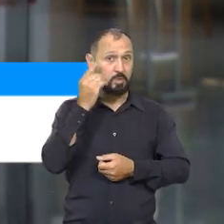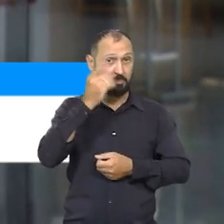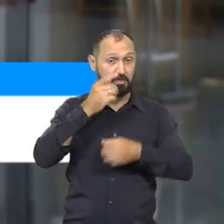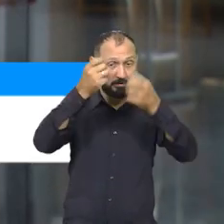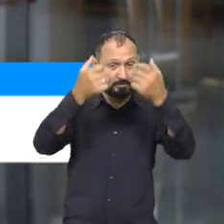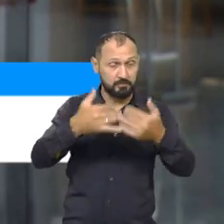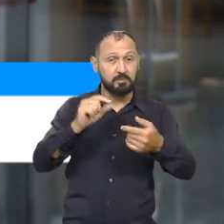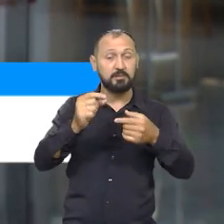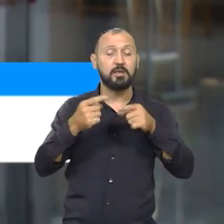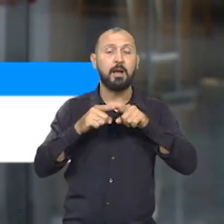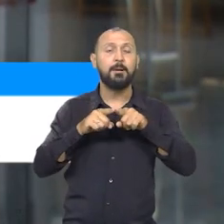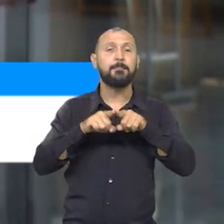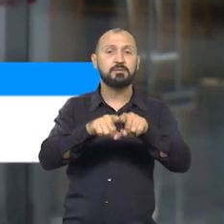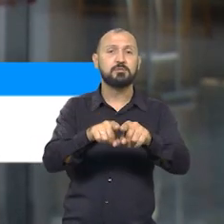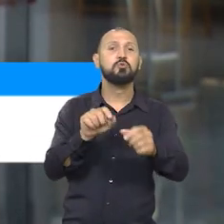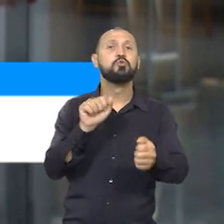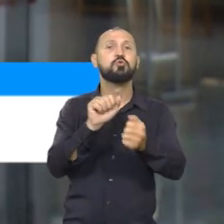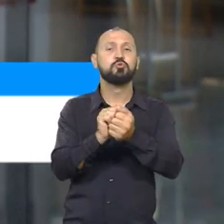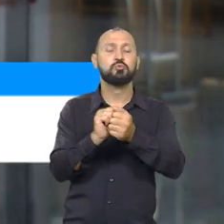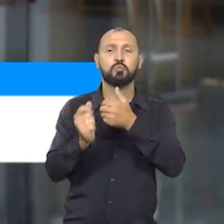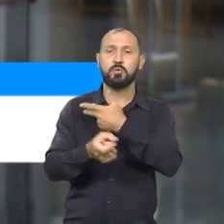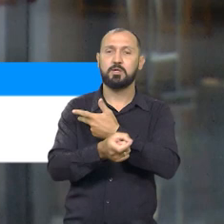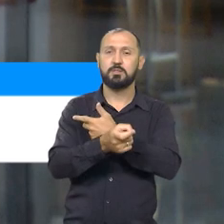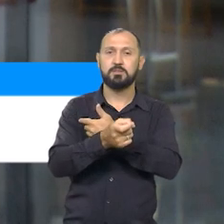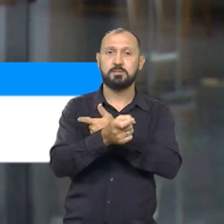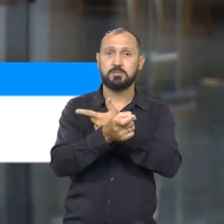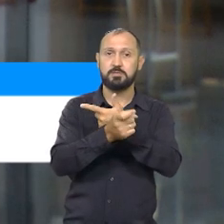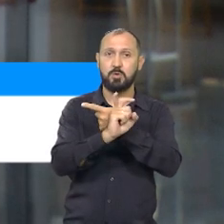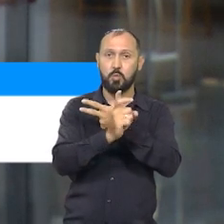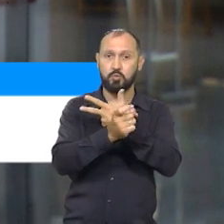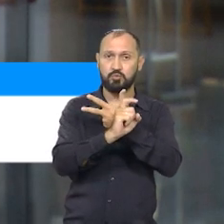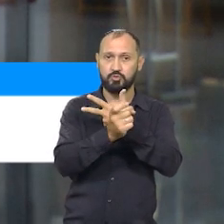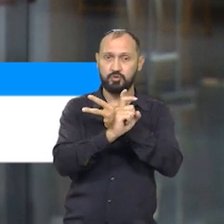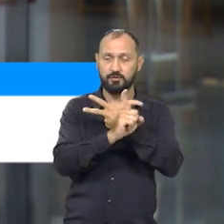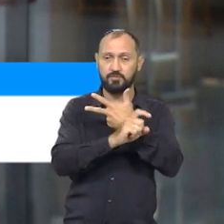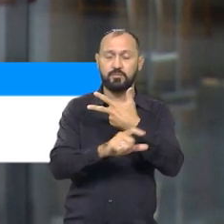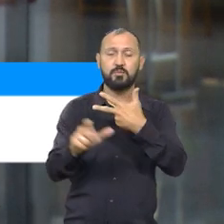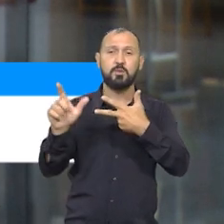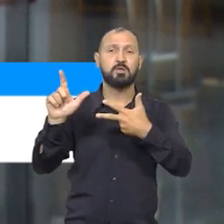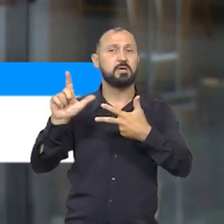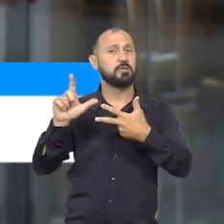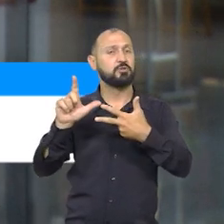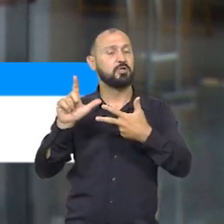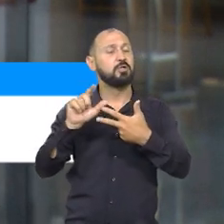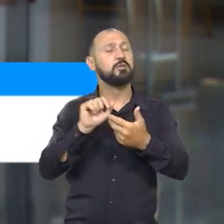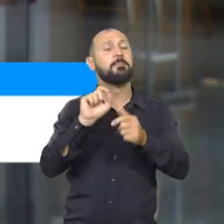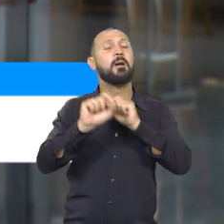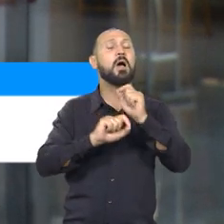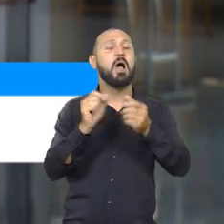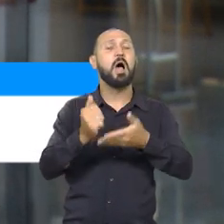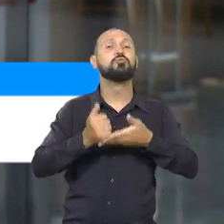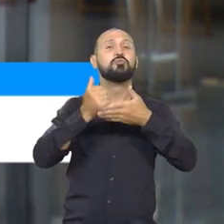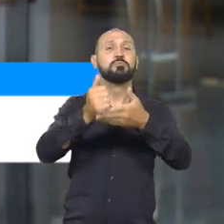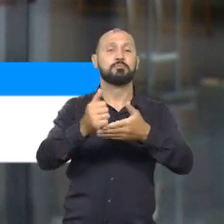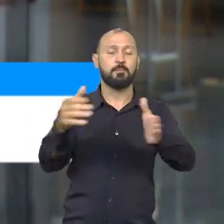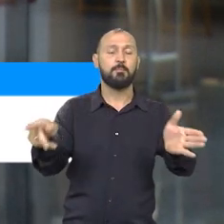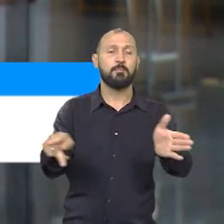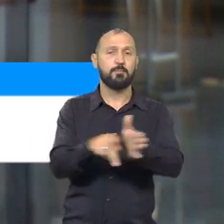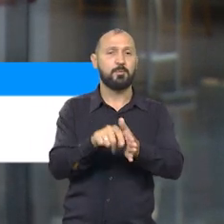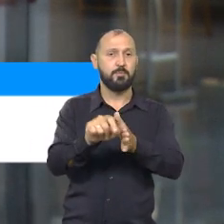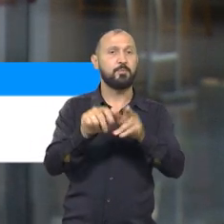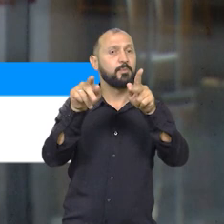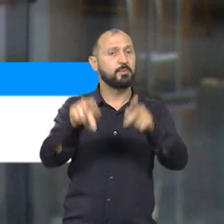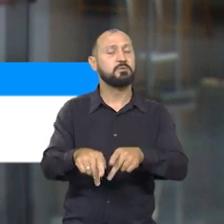ainda ressaltou a importância da parceria entre o executivo e o Parlamento Estadual pra ações que